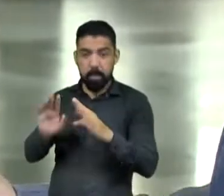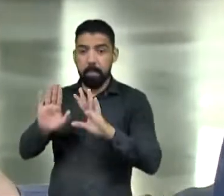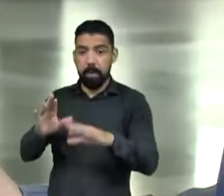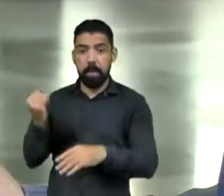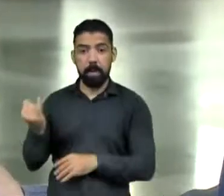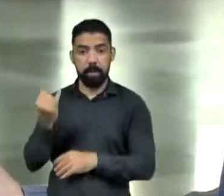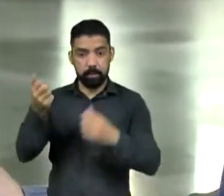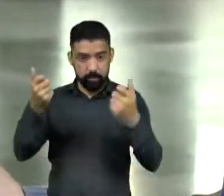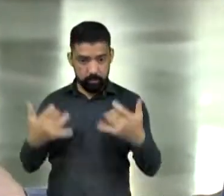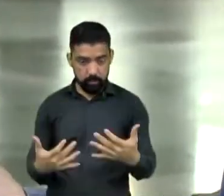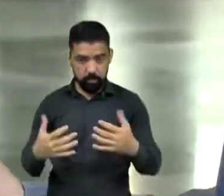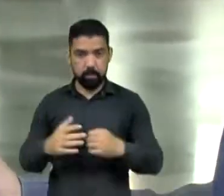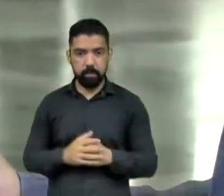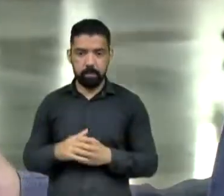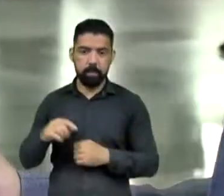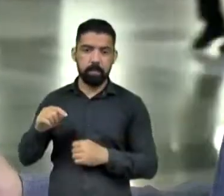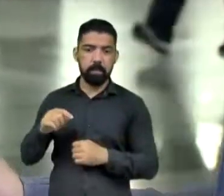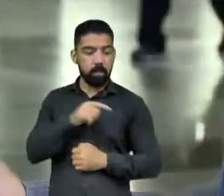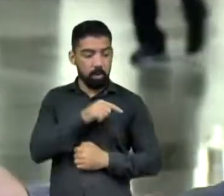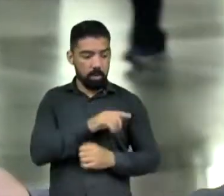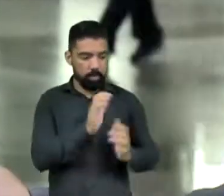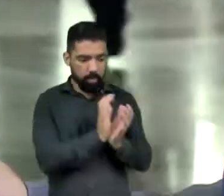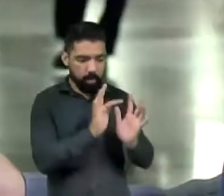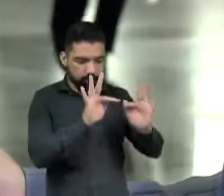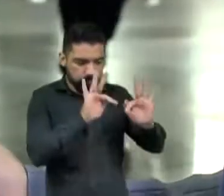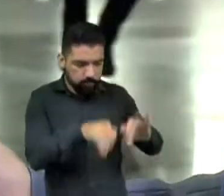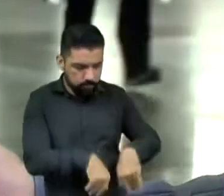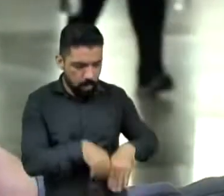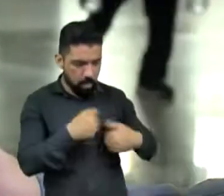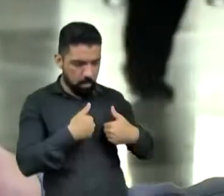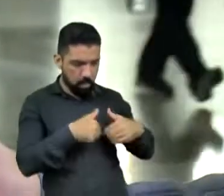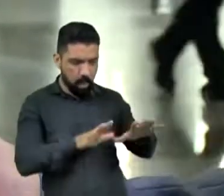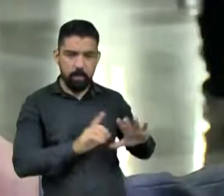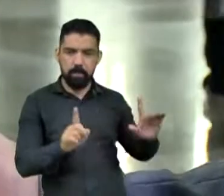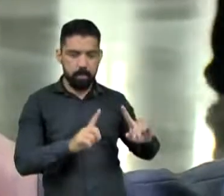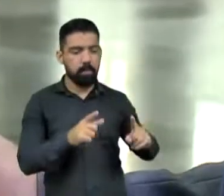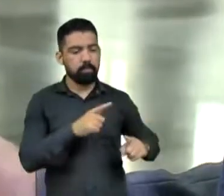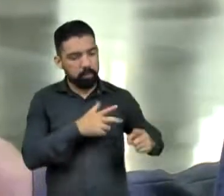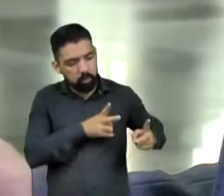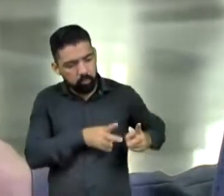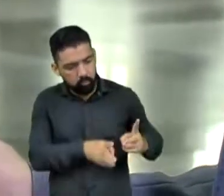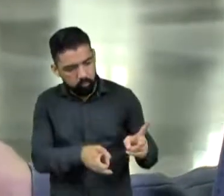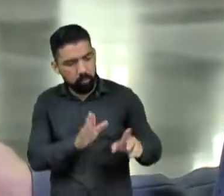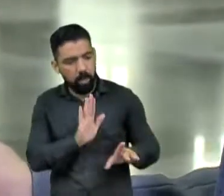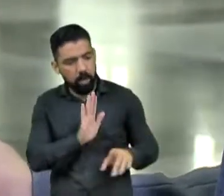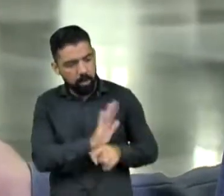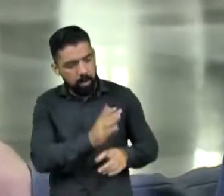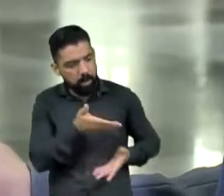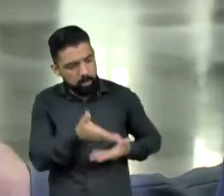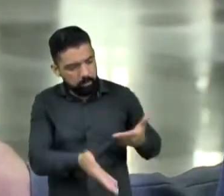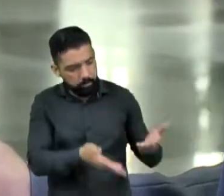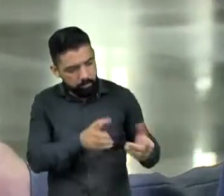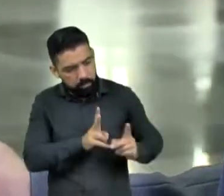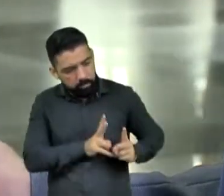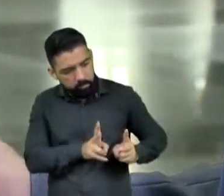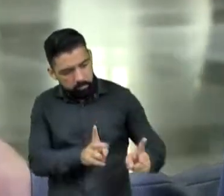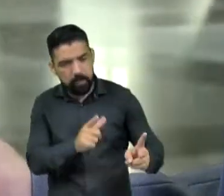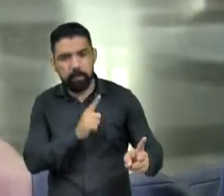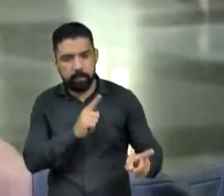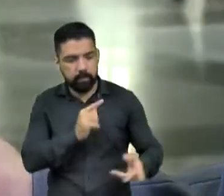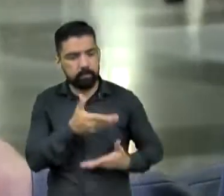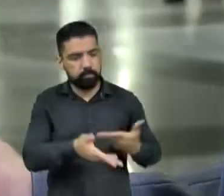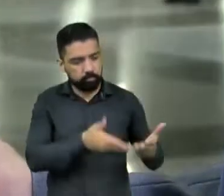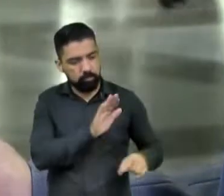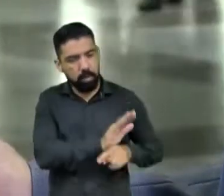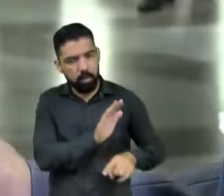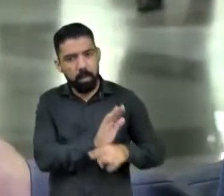que ele tem uma continuidade, tá? Não fica nenhuma lacuna sem atendimento. Os jovens que estão finalizando agora, a gente faz esse